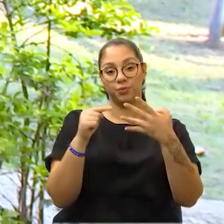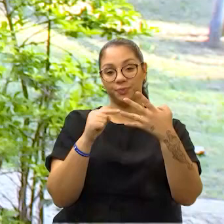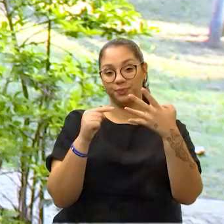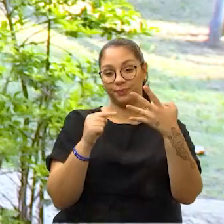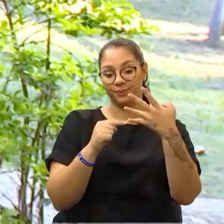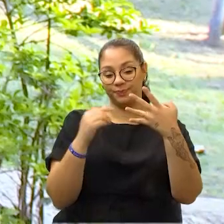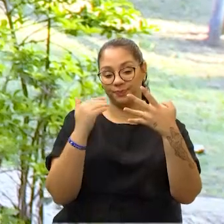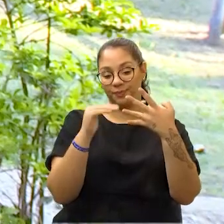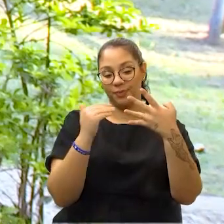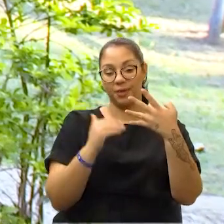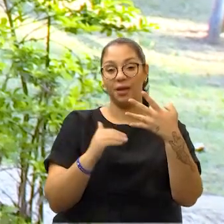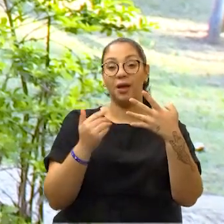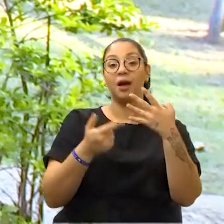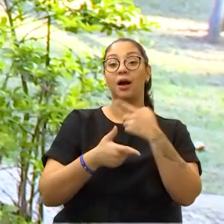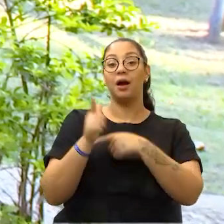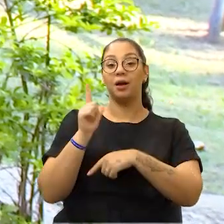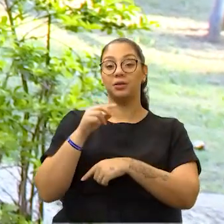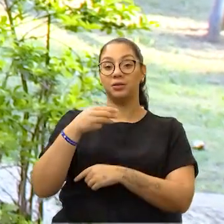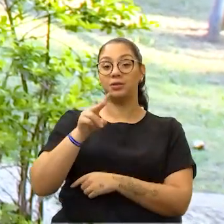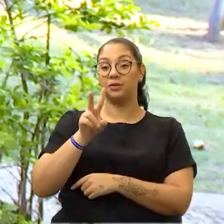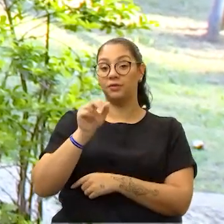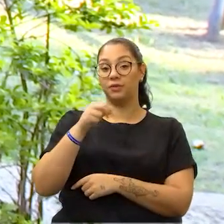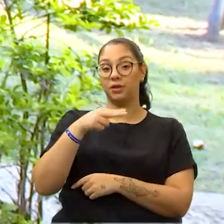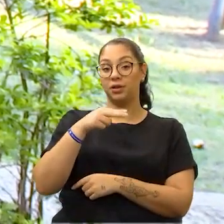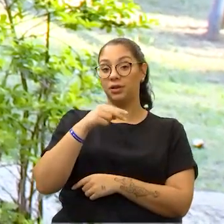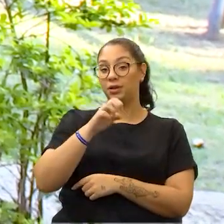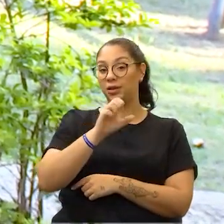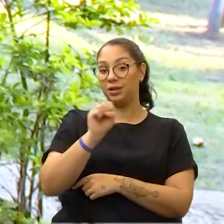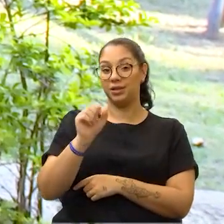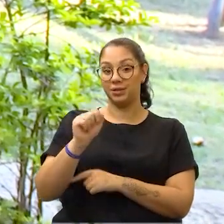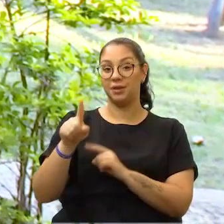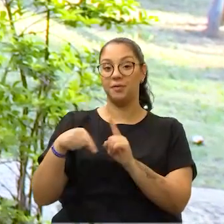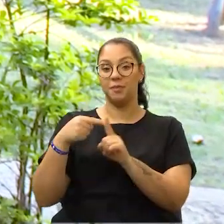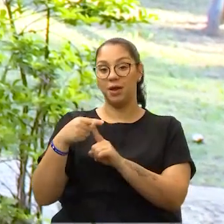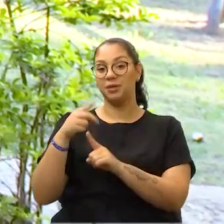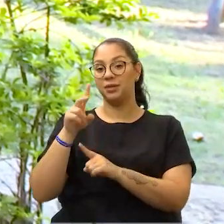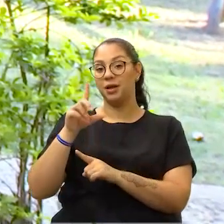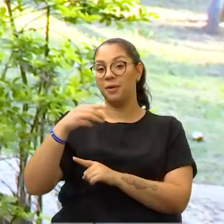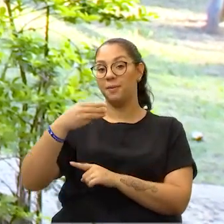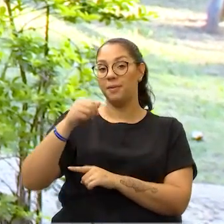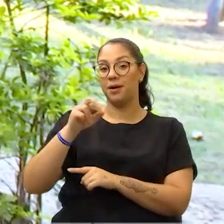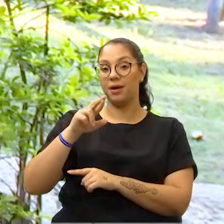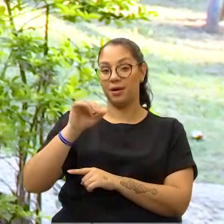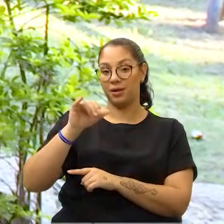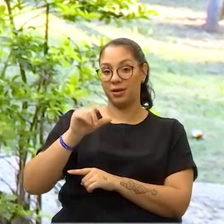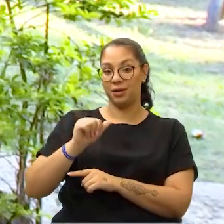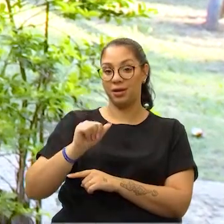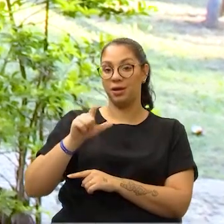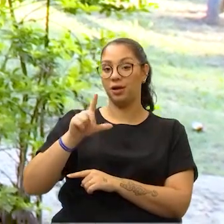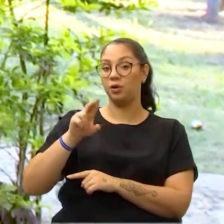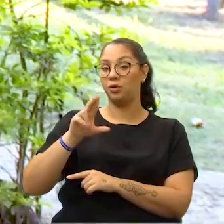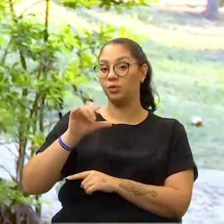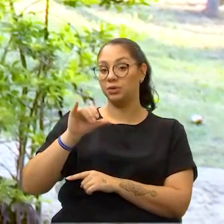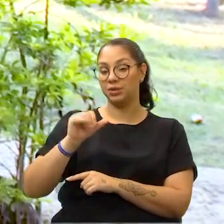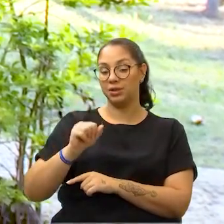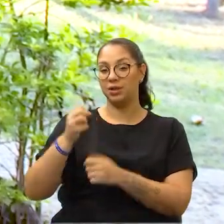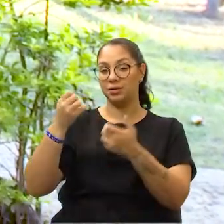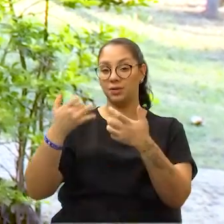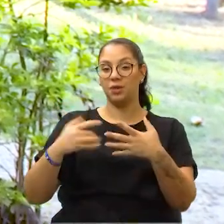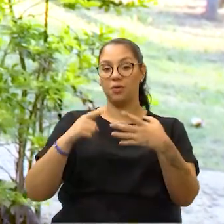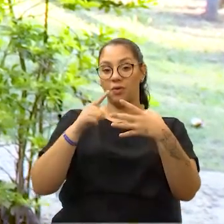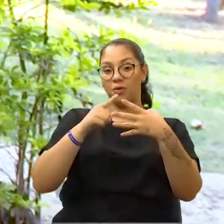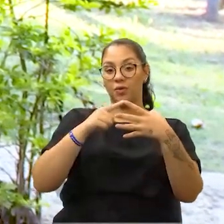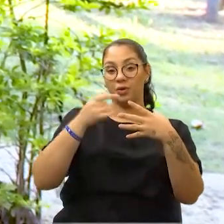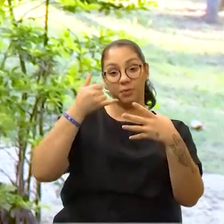outros eixos. Antes, com a Vanessa e com a Maria Lúcia, a gente falou sobre prevenção e educação e trabalho e